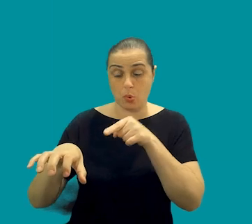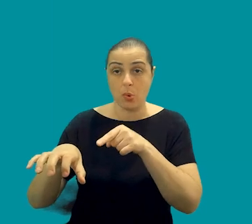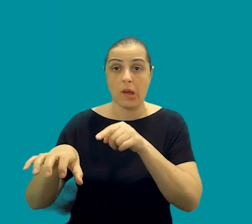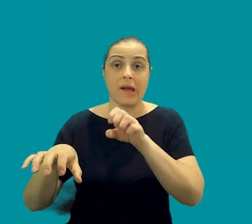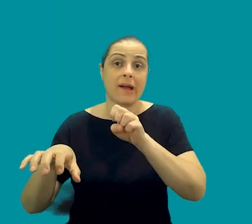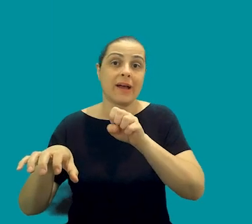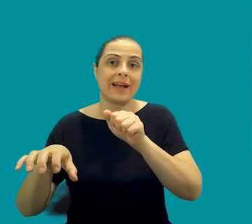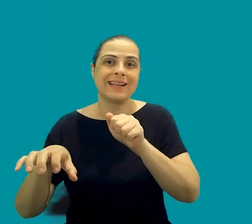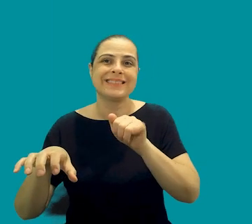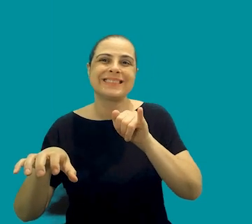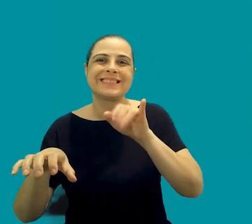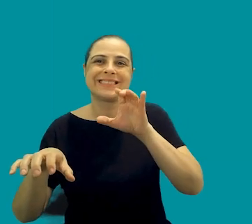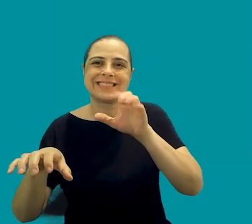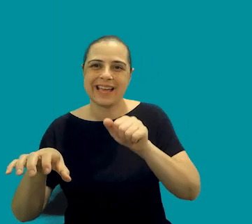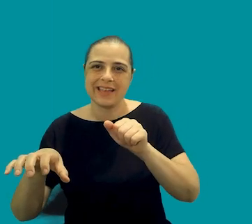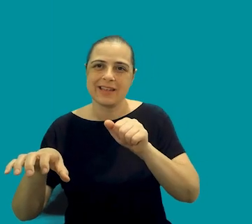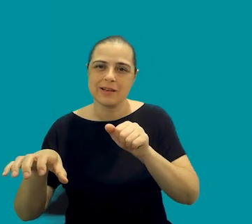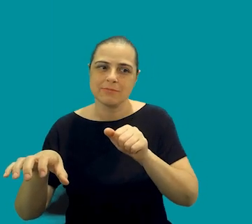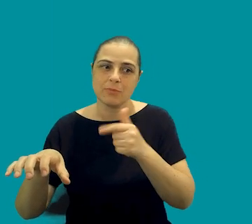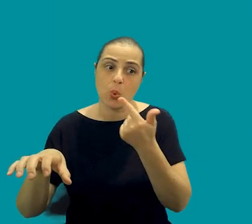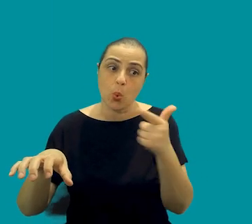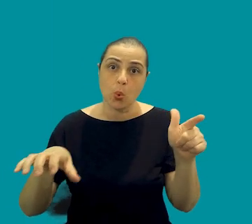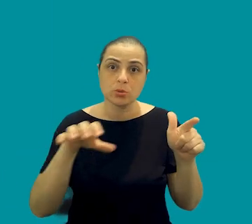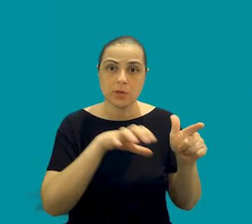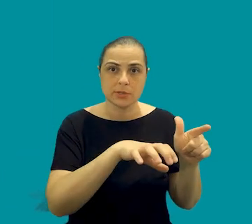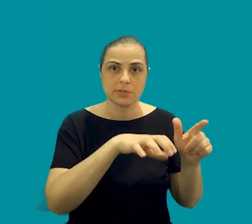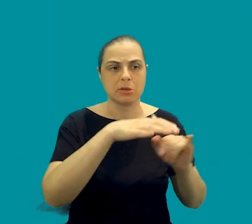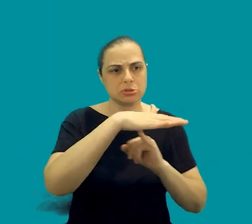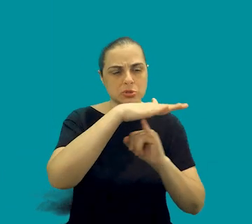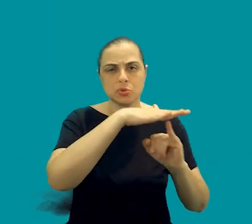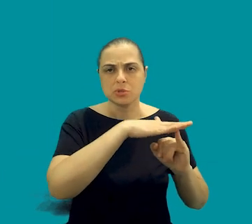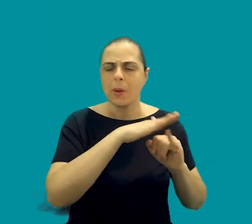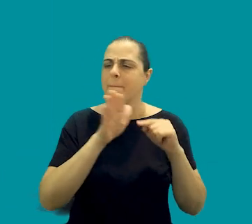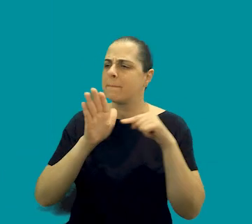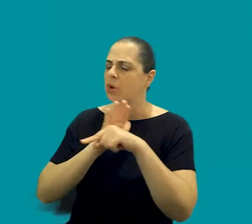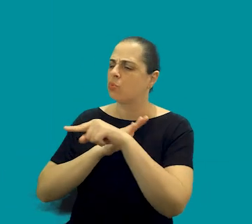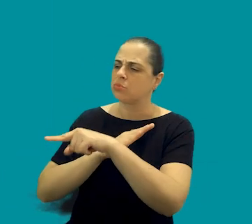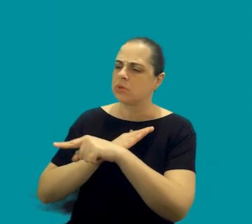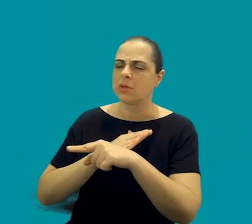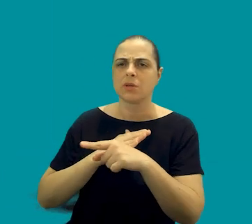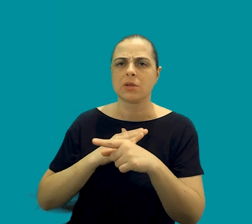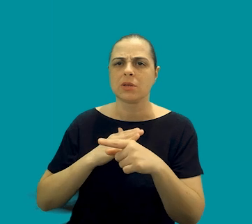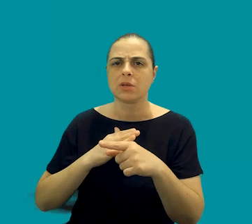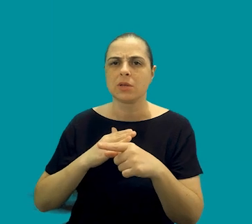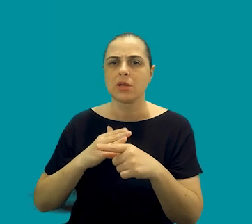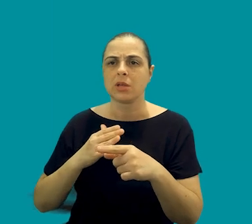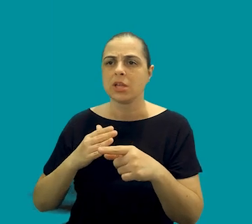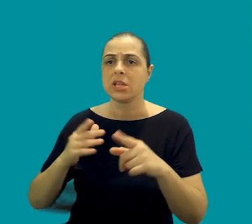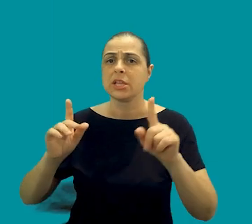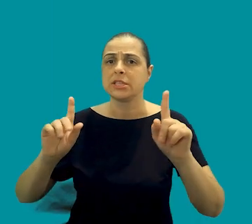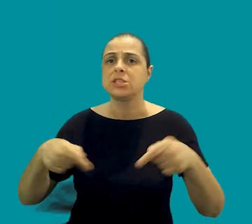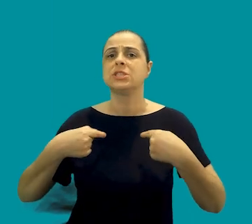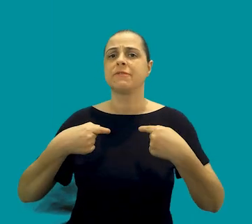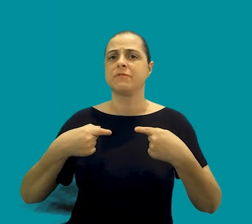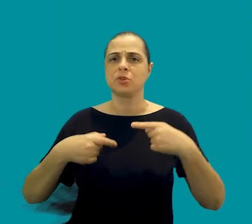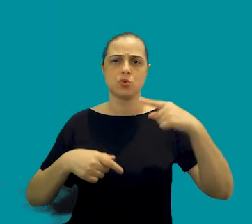as instituições, a gente também ouve dos SAICAs que desafios que eles têm. Como que é a rotina desse jovem? Porque não é